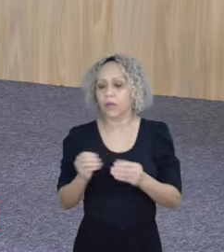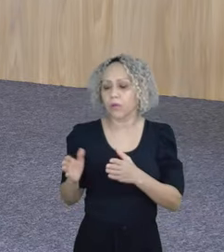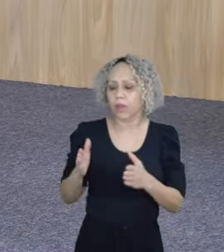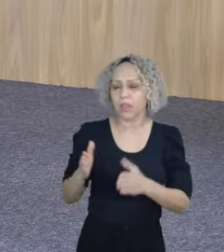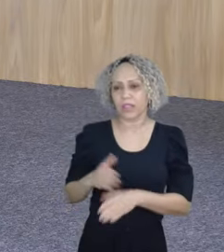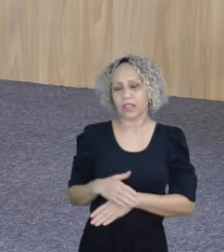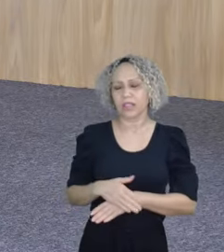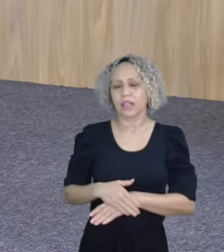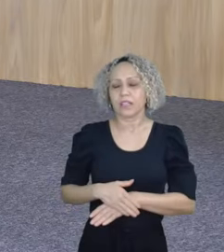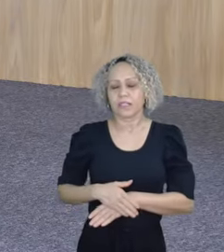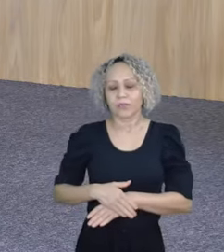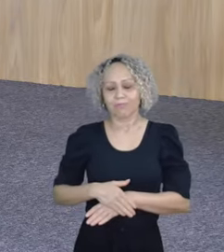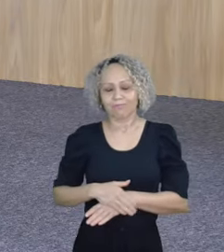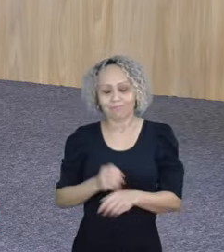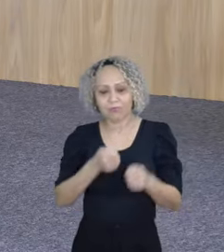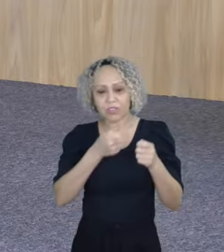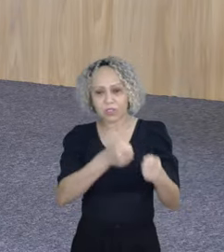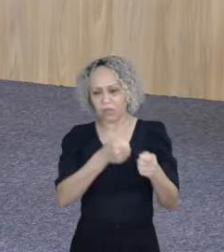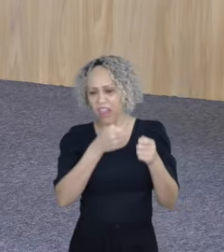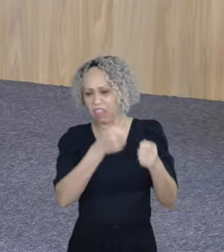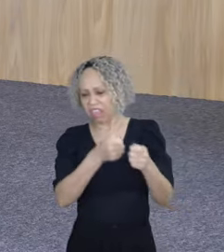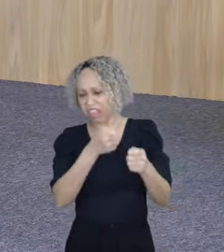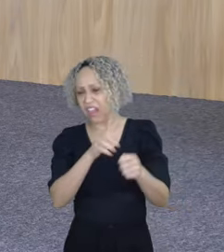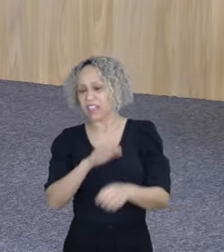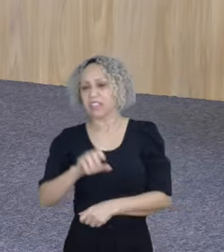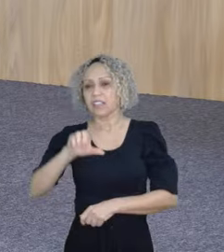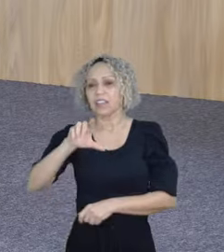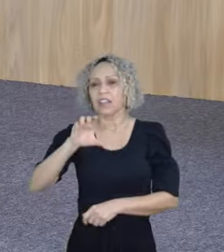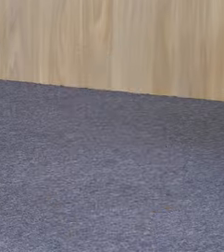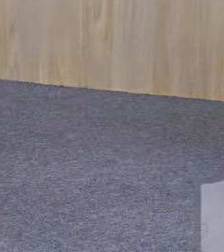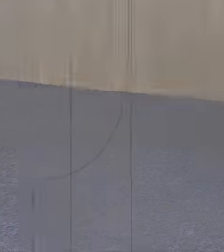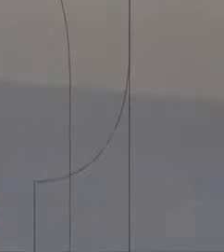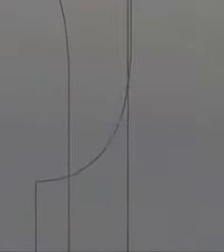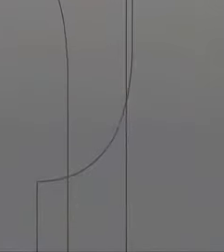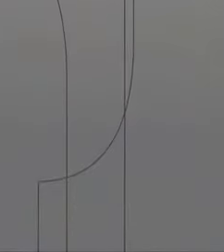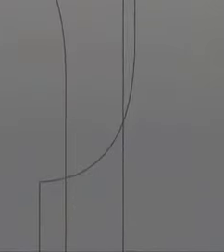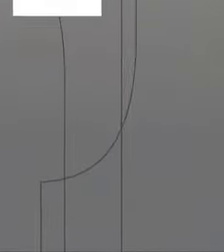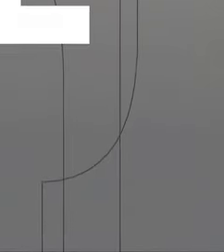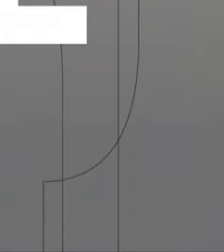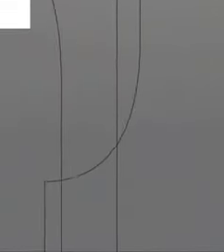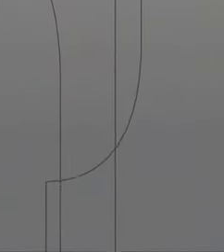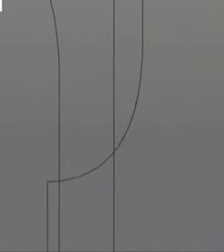a extrema-direita também mundial à democracia brasileira.